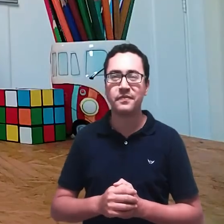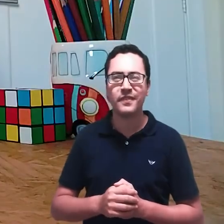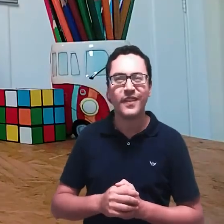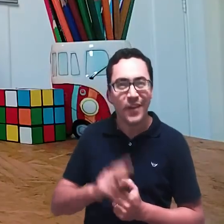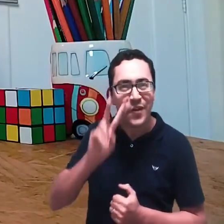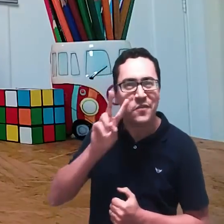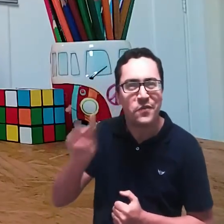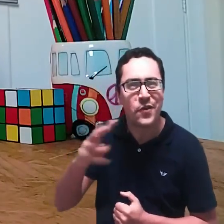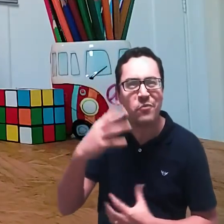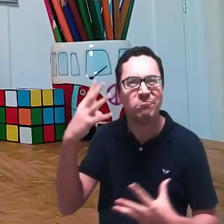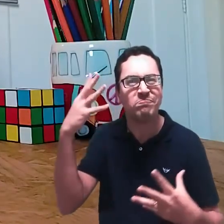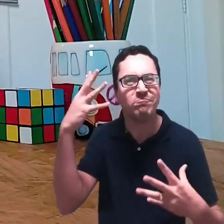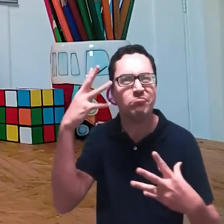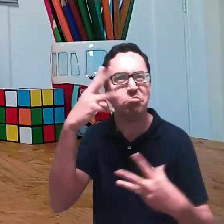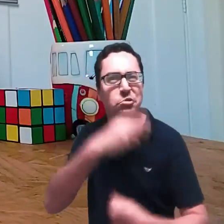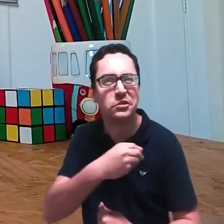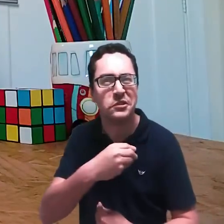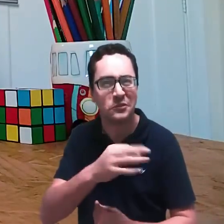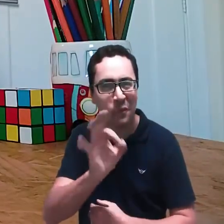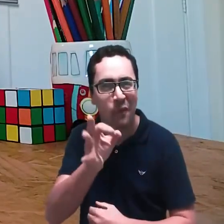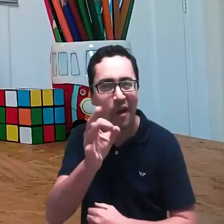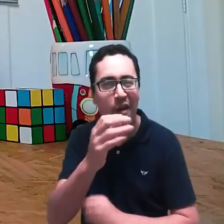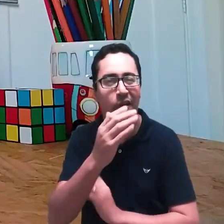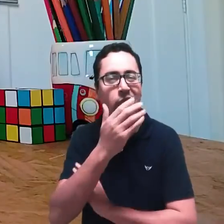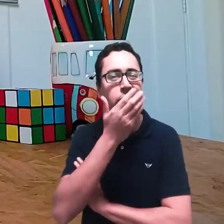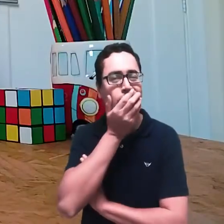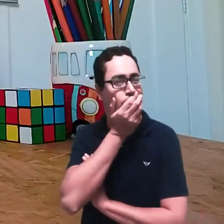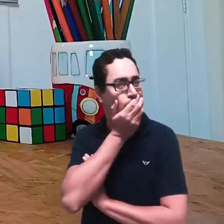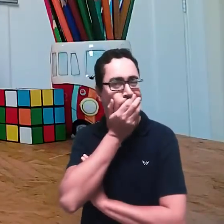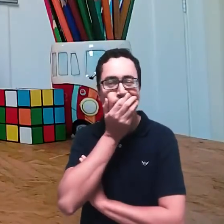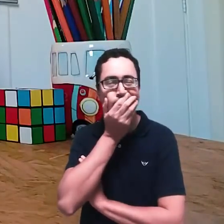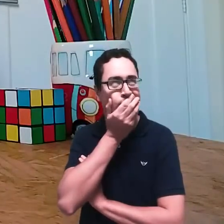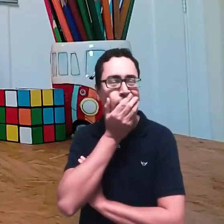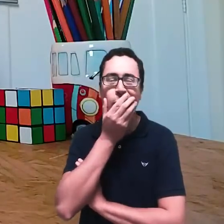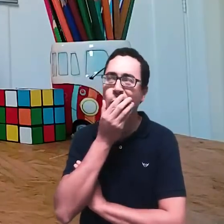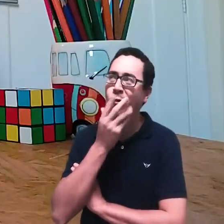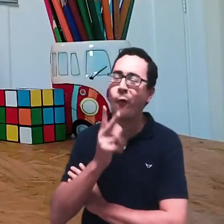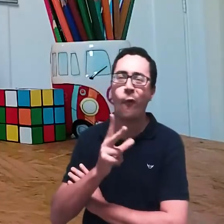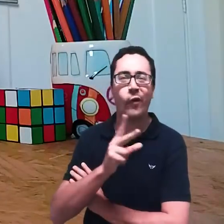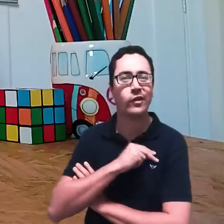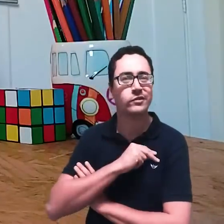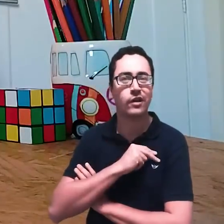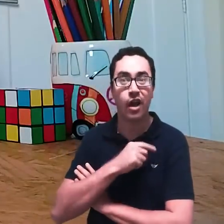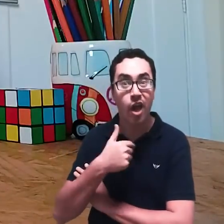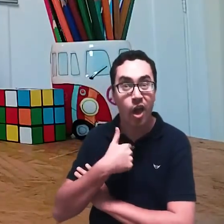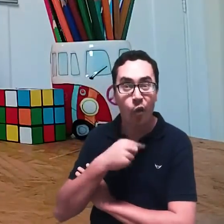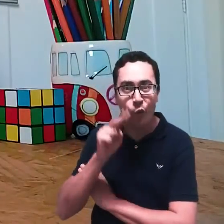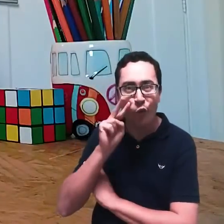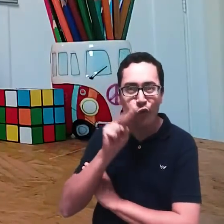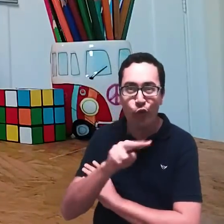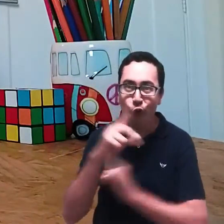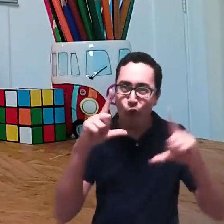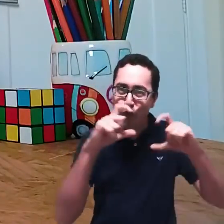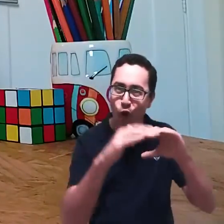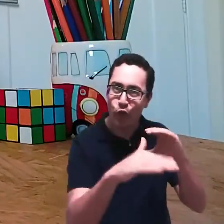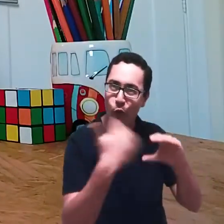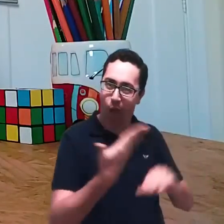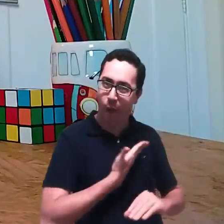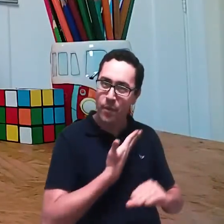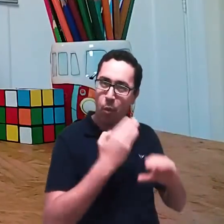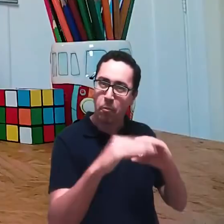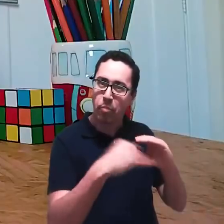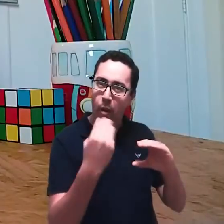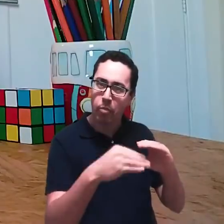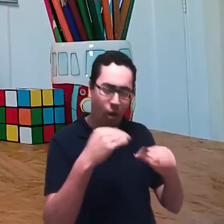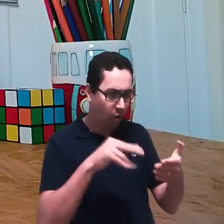Tava bonito demais, não tava? Gente, eu fiquei abismada. Eu achei